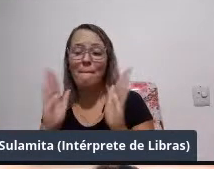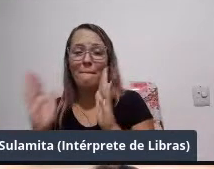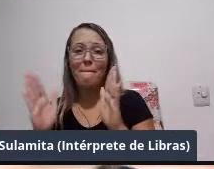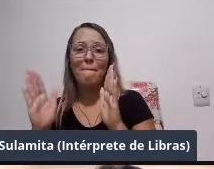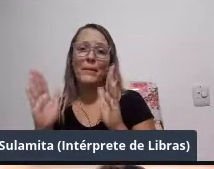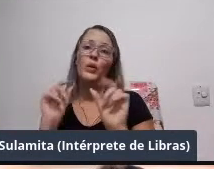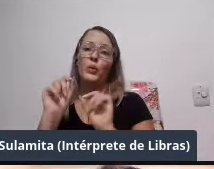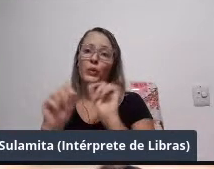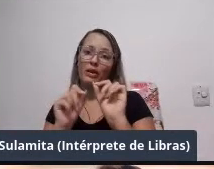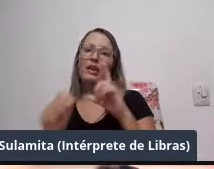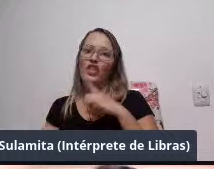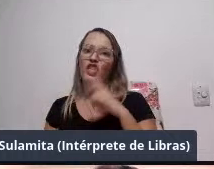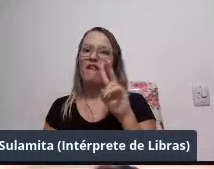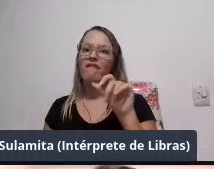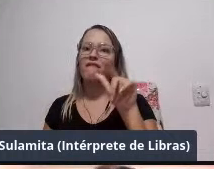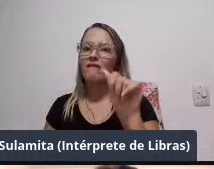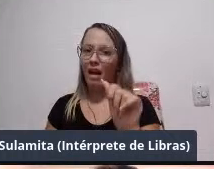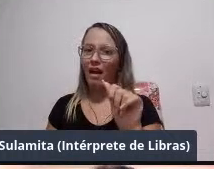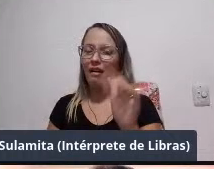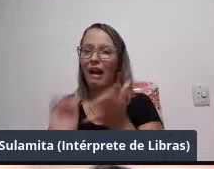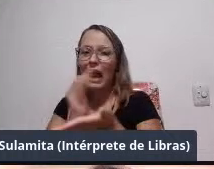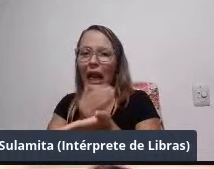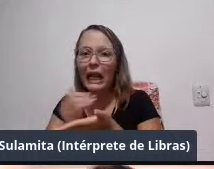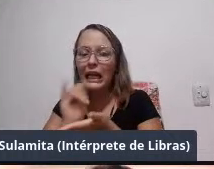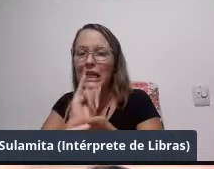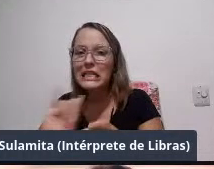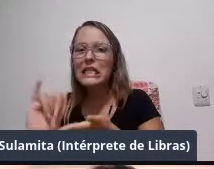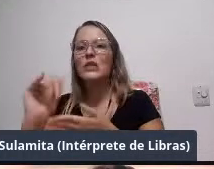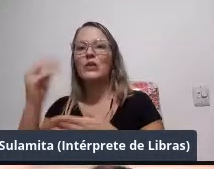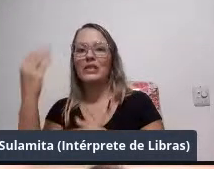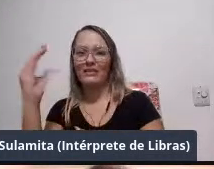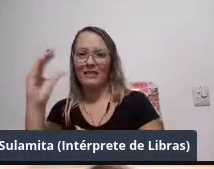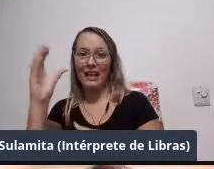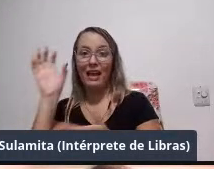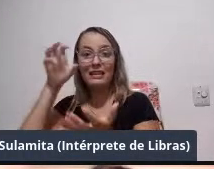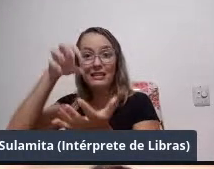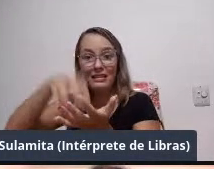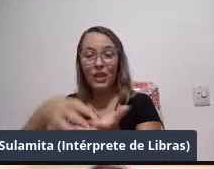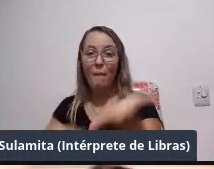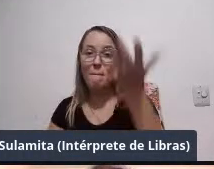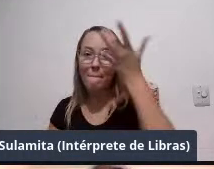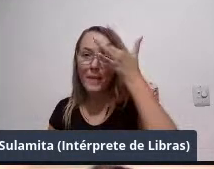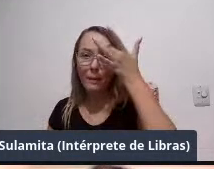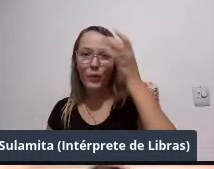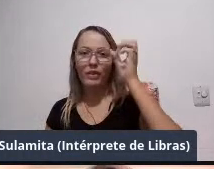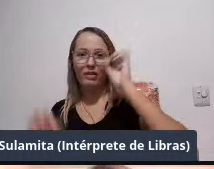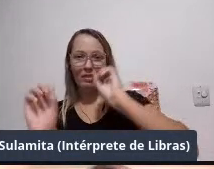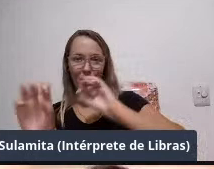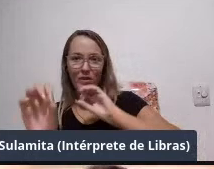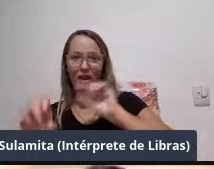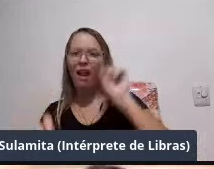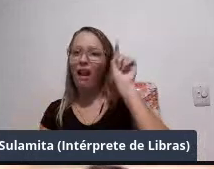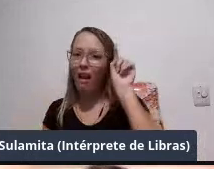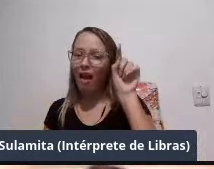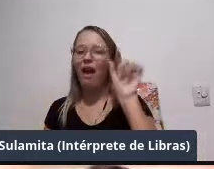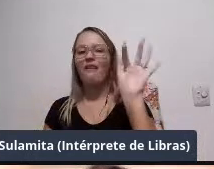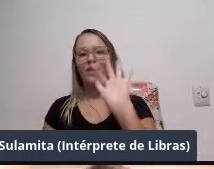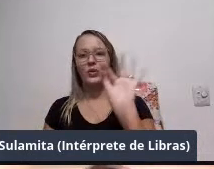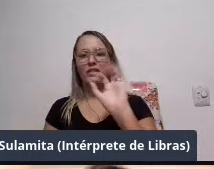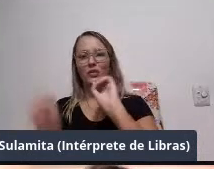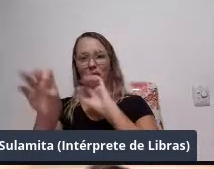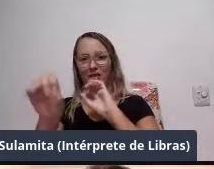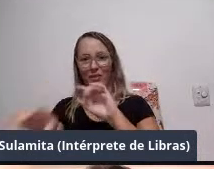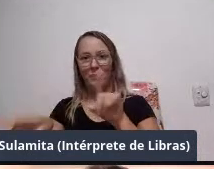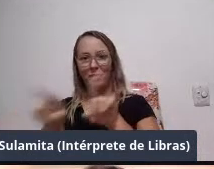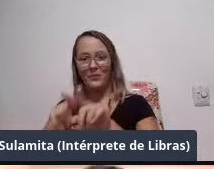soube que tinha uma vaga para fazer iniciação científica no Centro de Memória da Educação, né, lá da Faculdade de Educação, com a Diana Vidal,